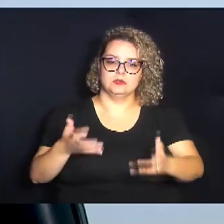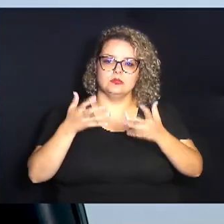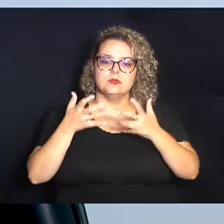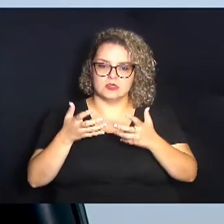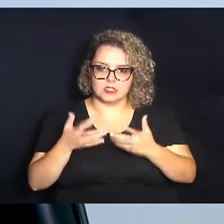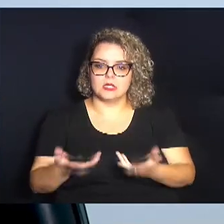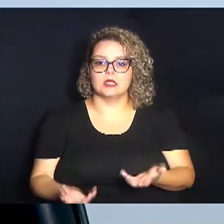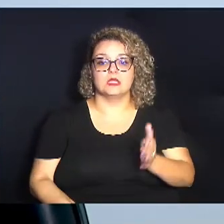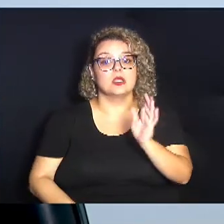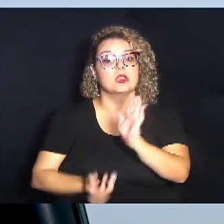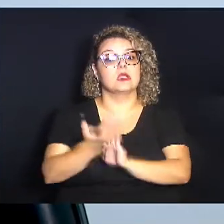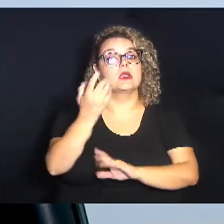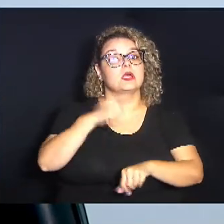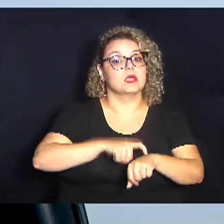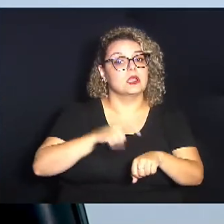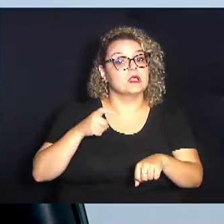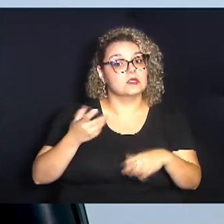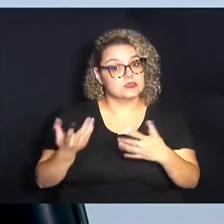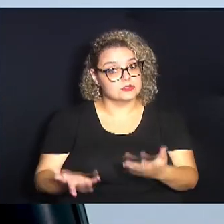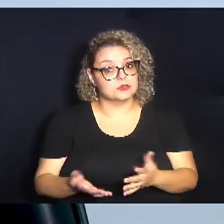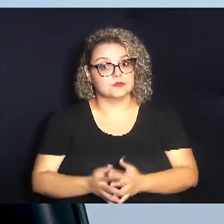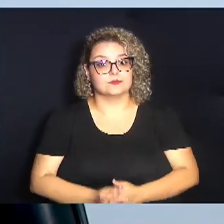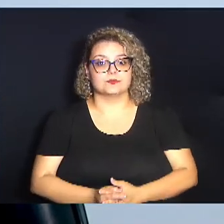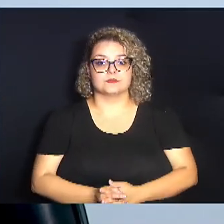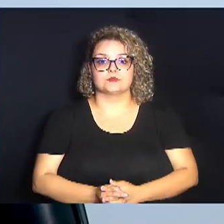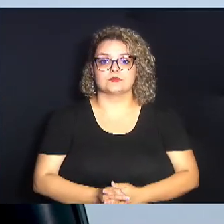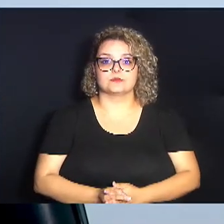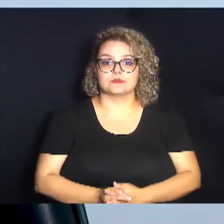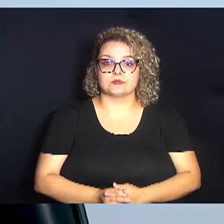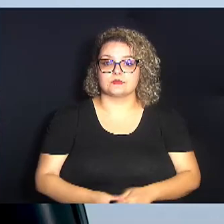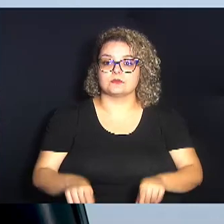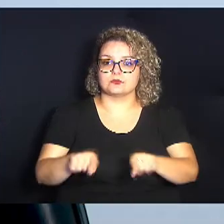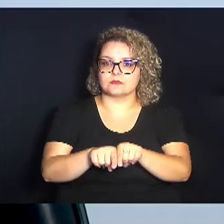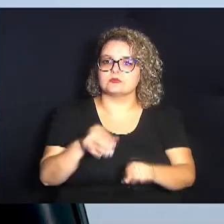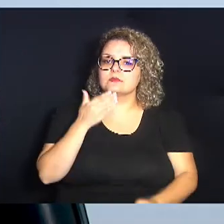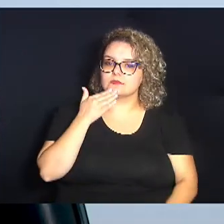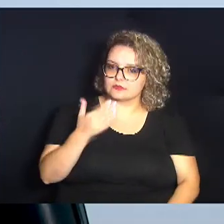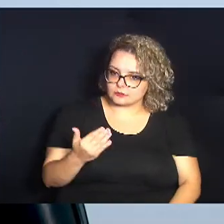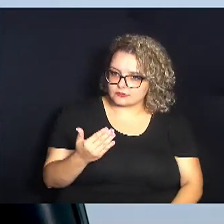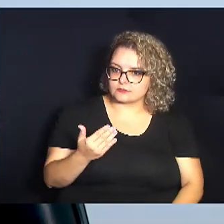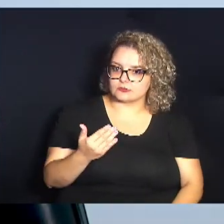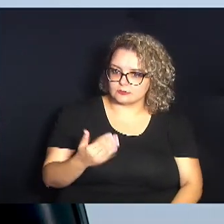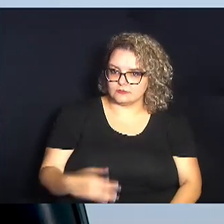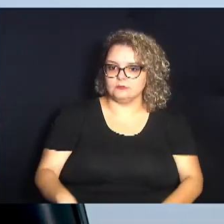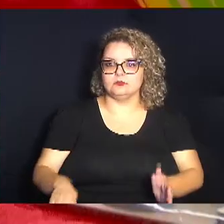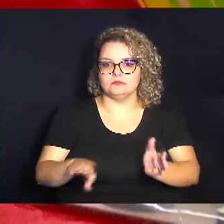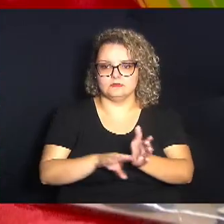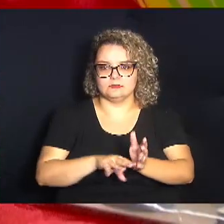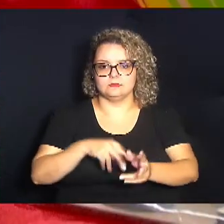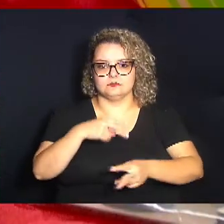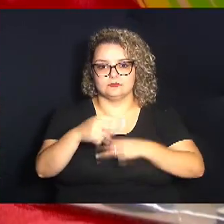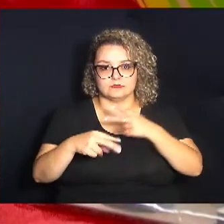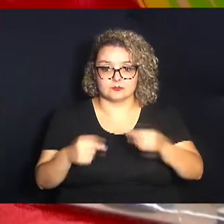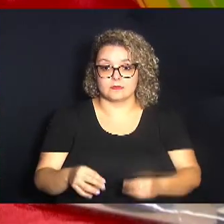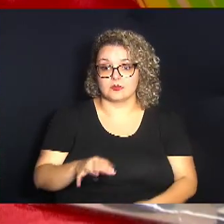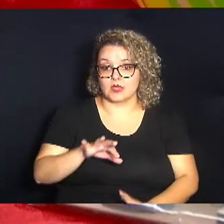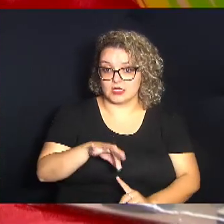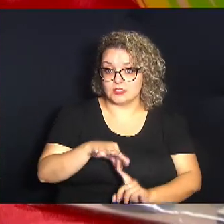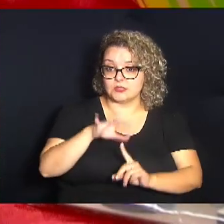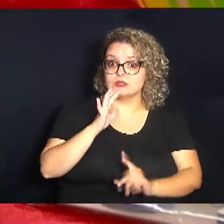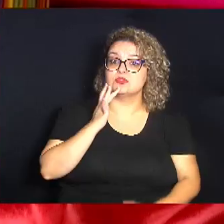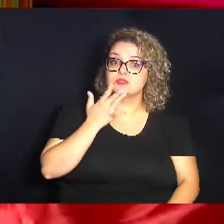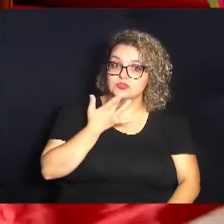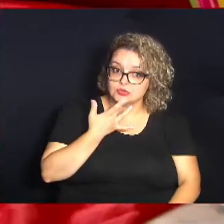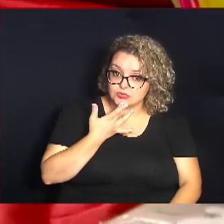isso, criar esses momentos e a gente pede para o brinquedo vir embrulhado e de preferência